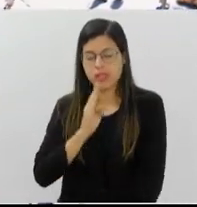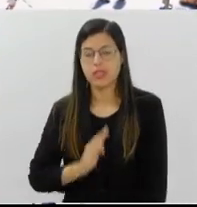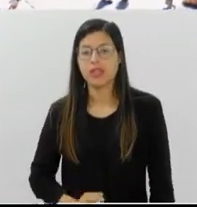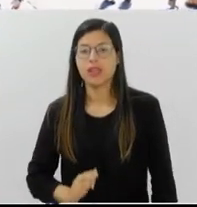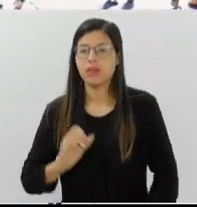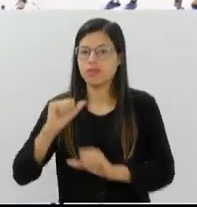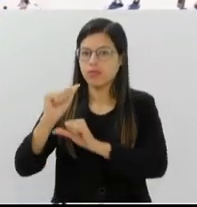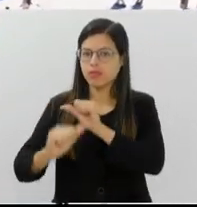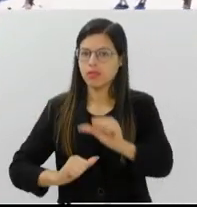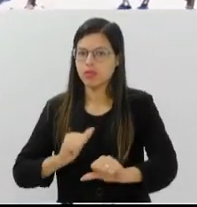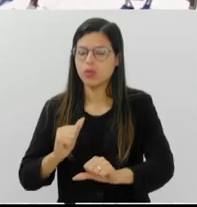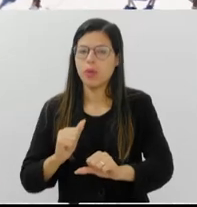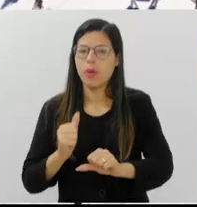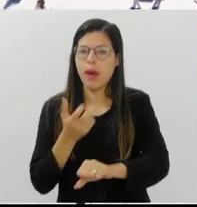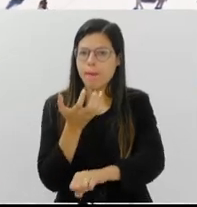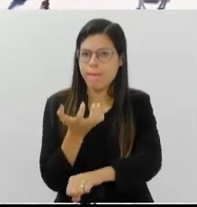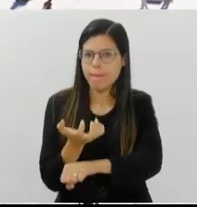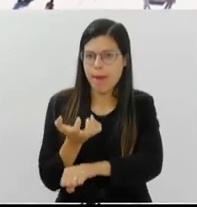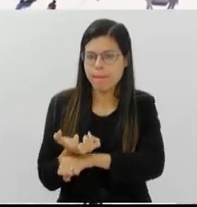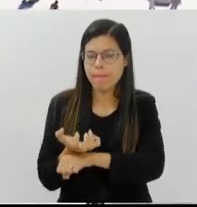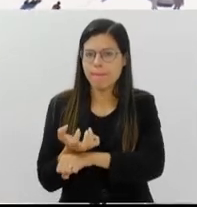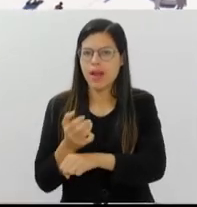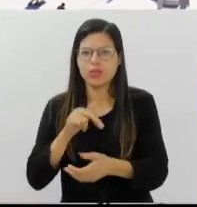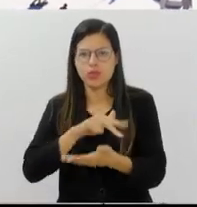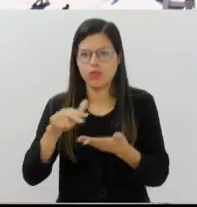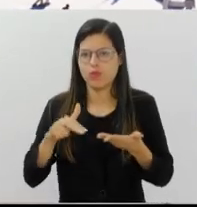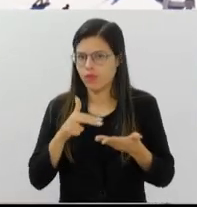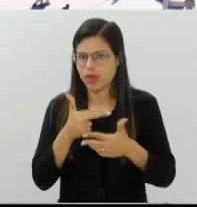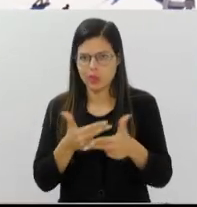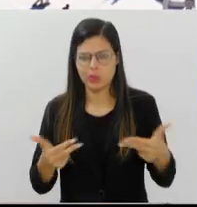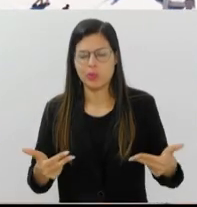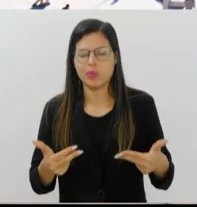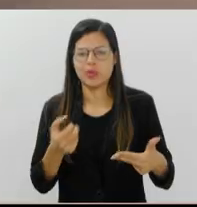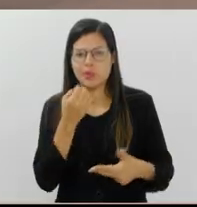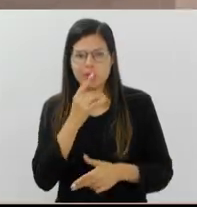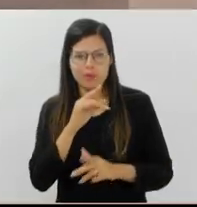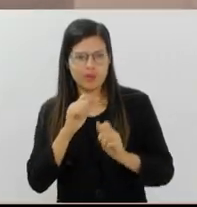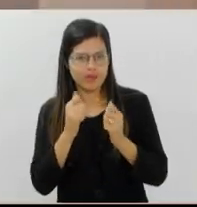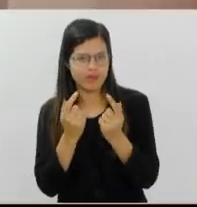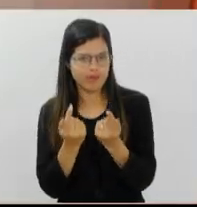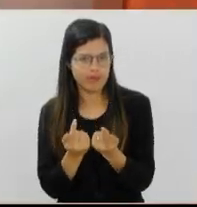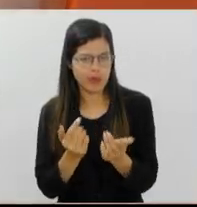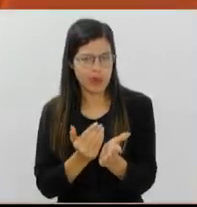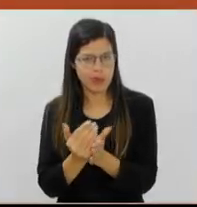em um complexo multicultural. O Bom Dia Alerj começa agora.